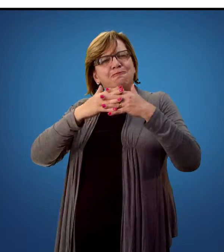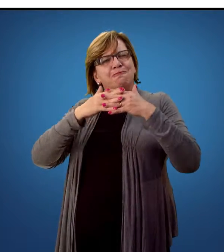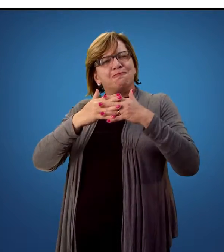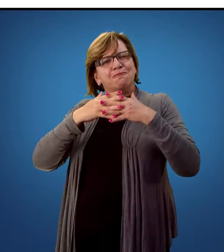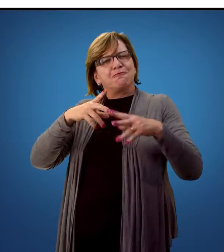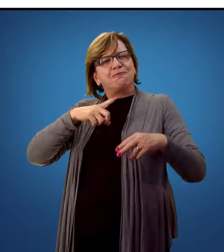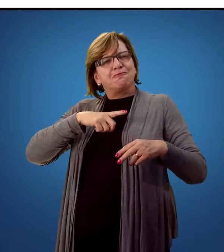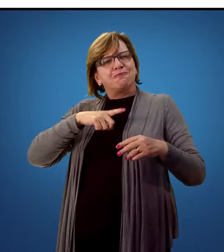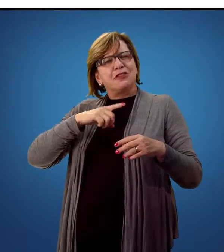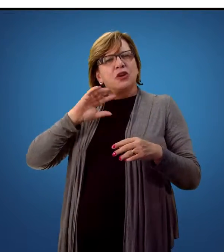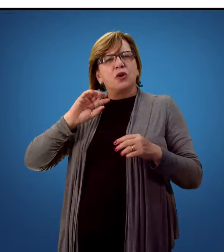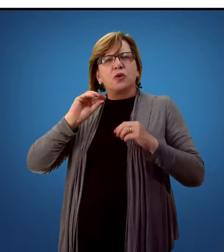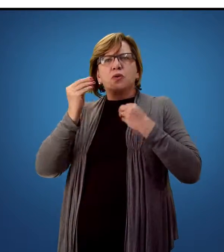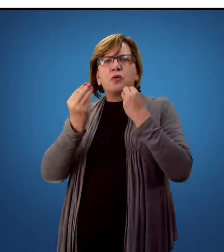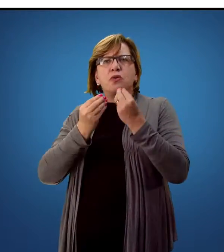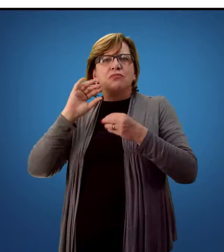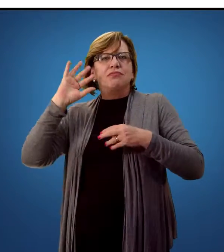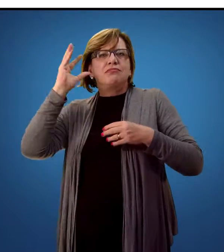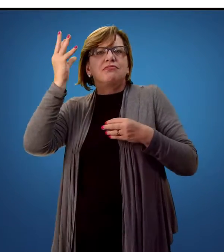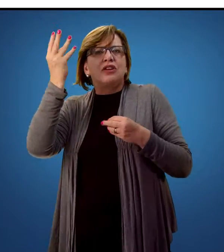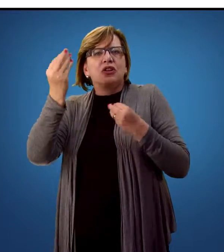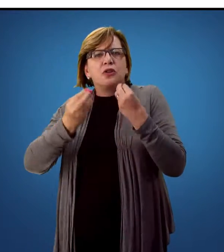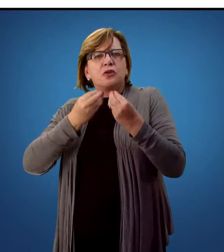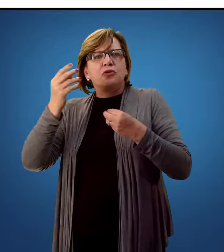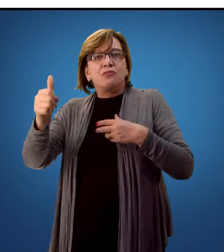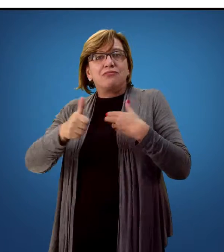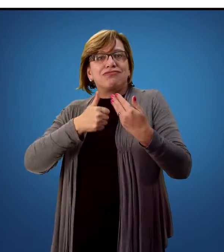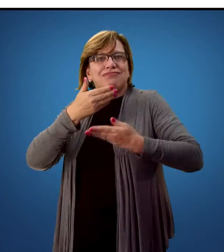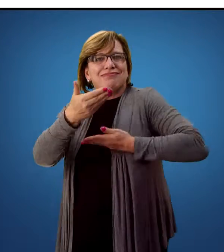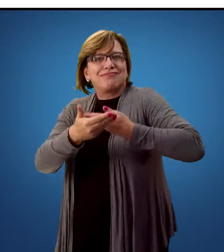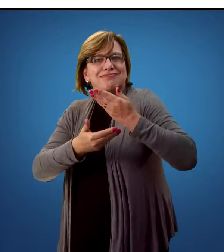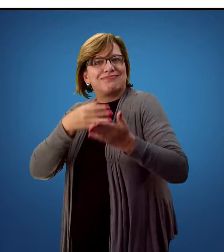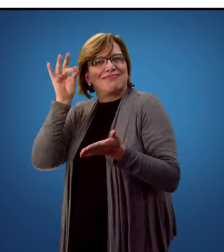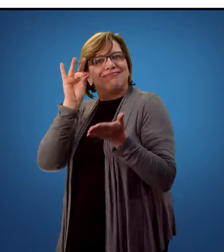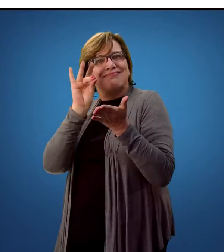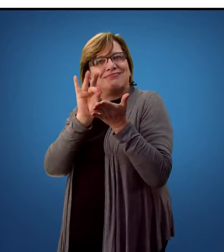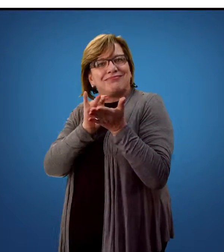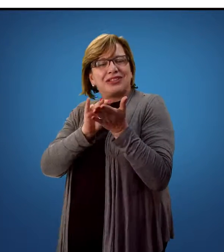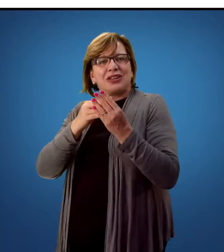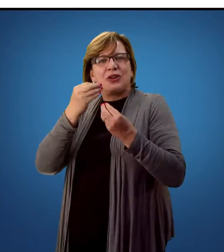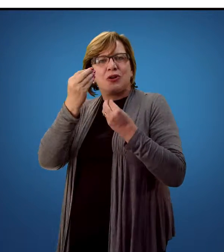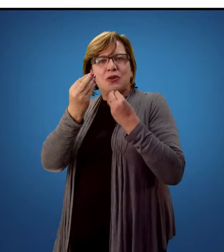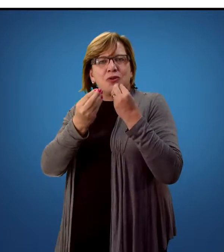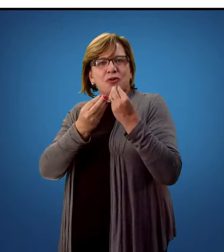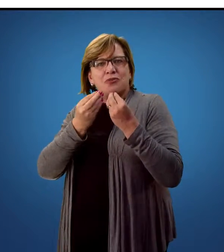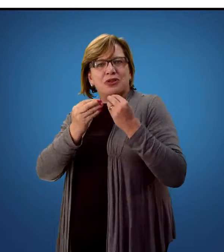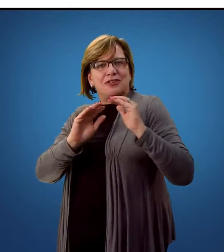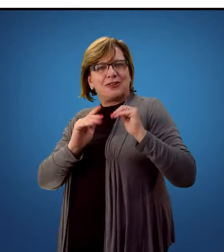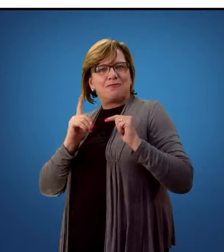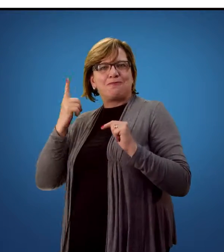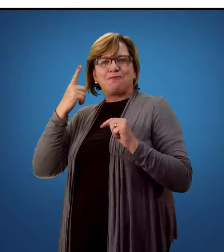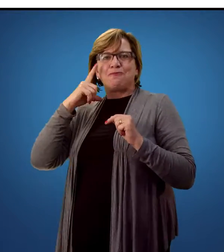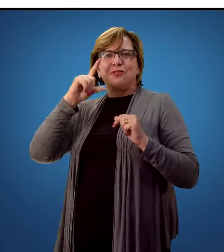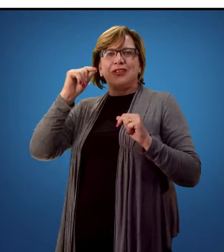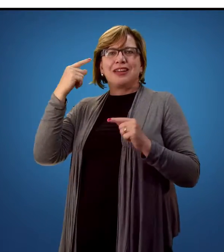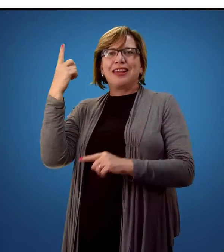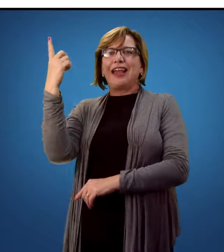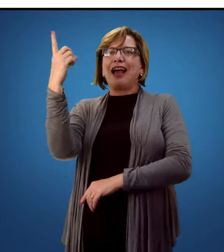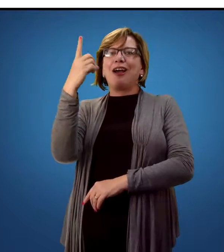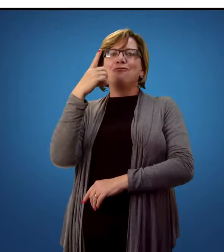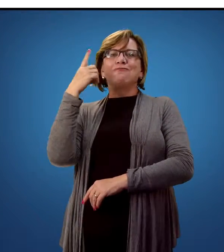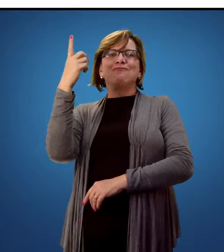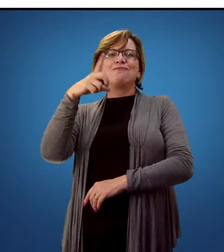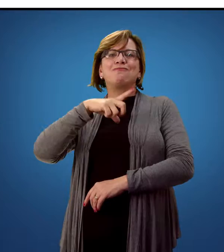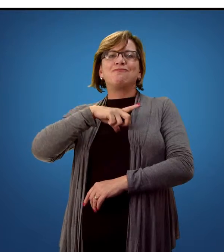formata e como que ele vai melhor interagir com essa realidade como que ele vai alcançar a sua autonomia